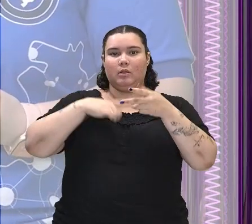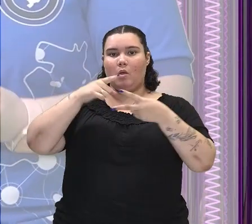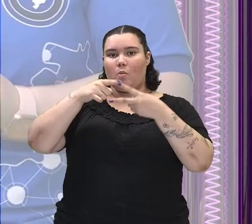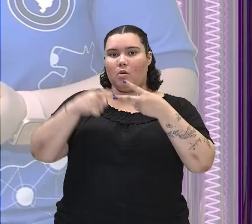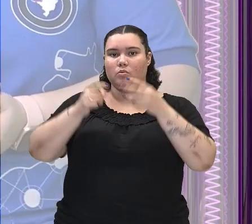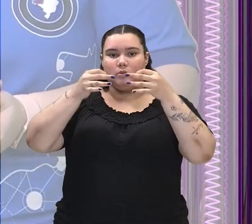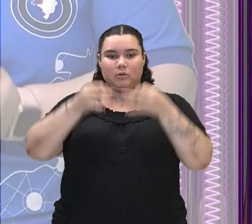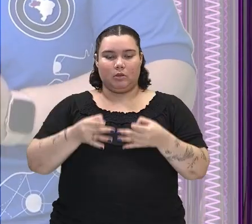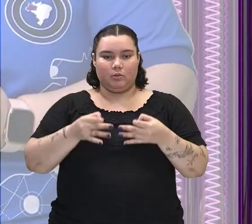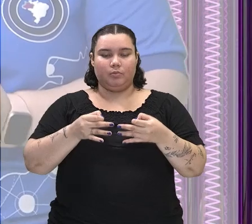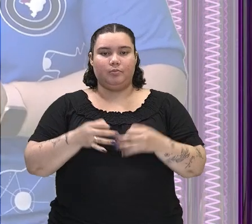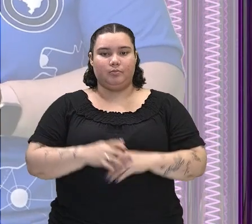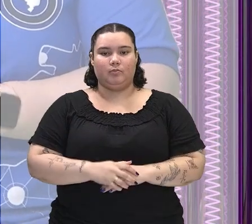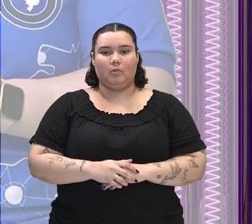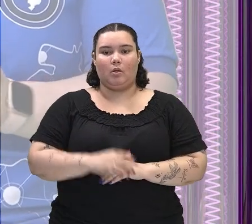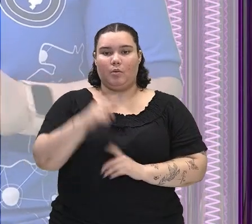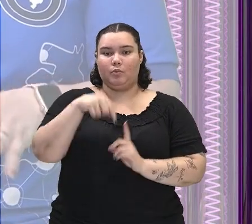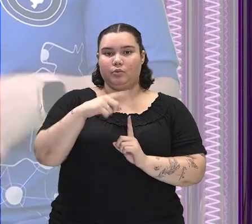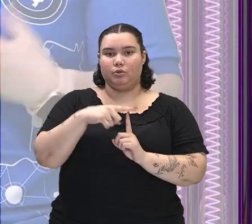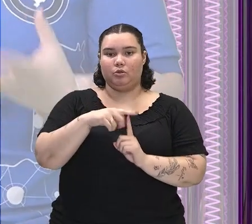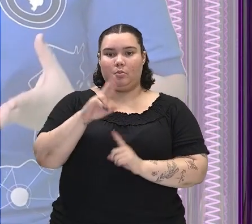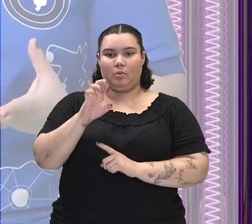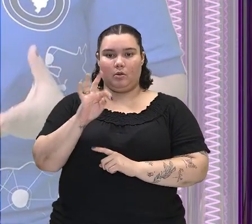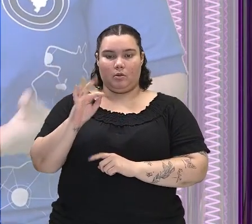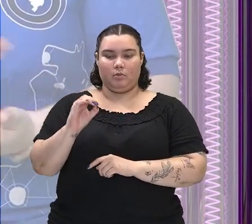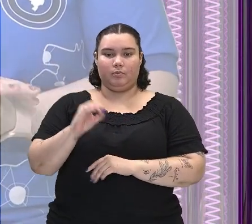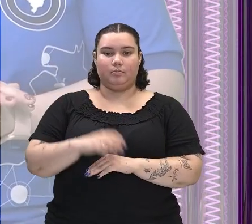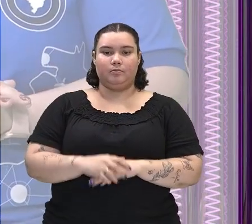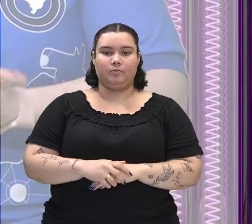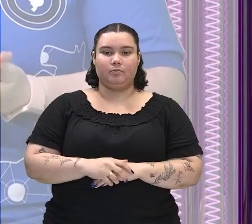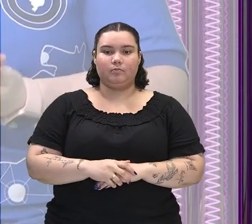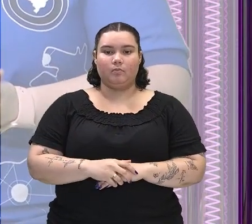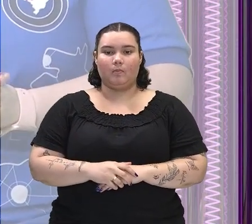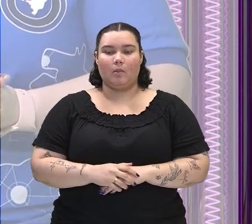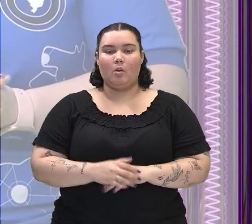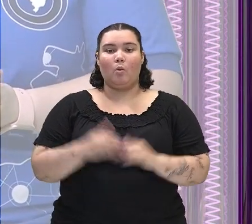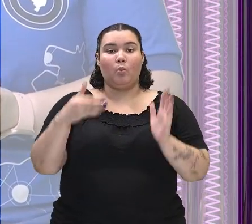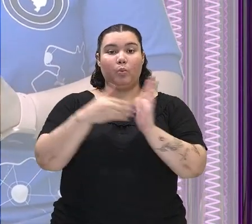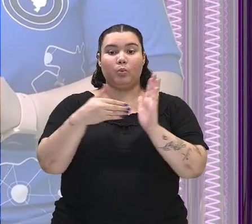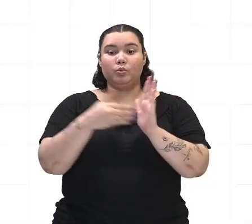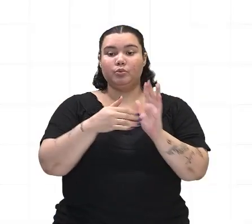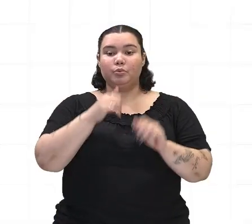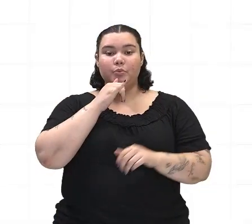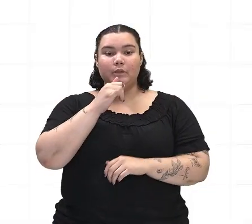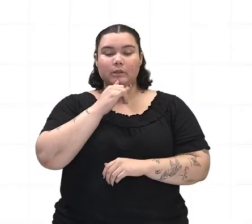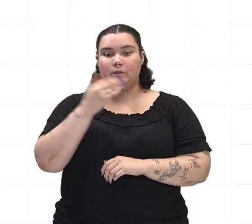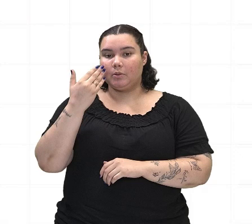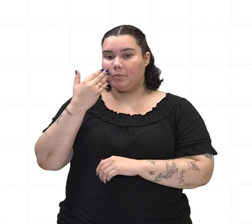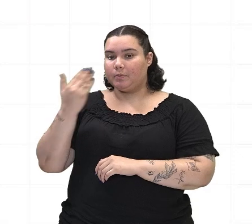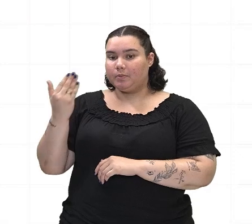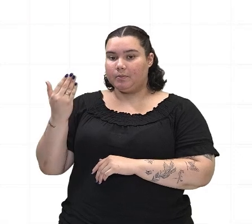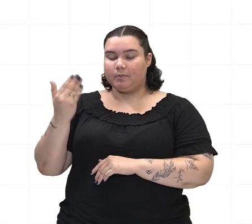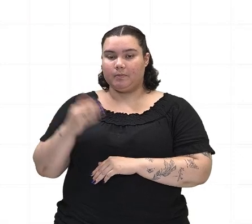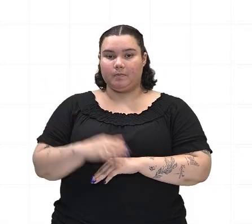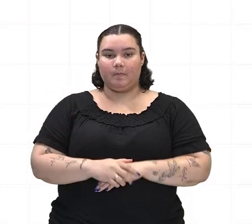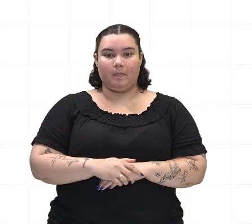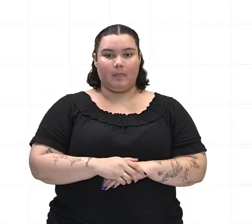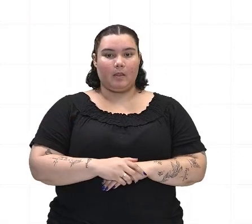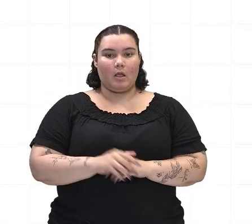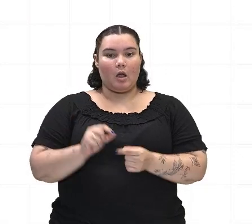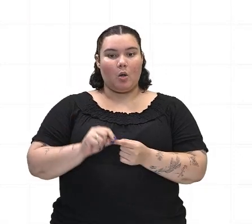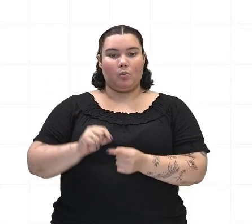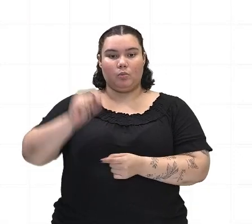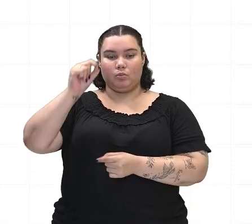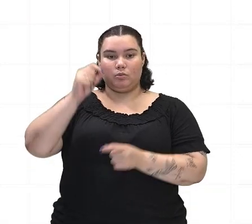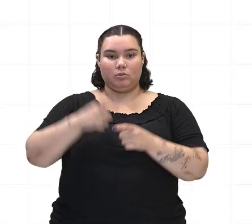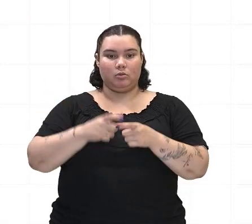gente chama de cilindro circular reto. E para finalizar, a gente vai ver mais um exemplo. A altura de um